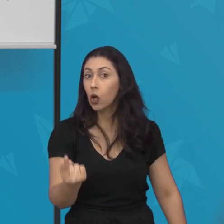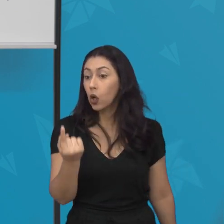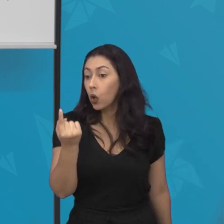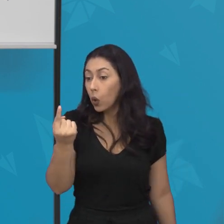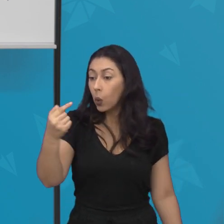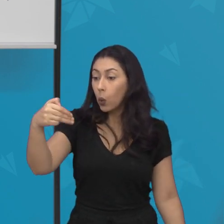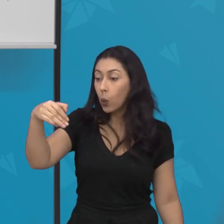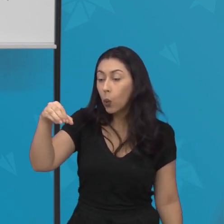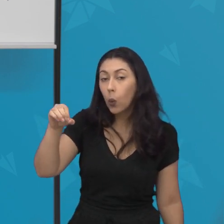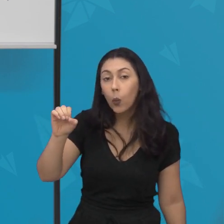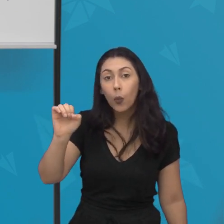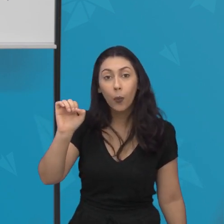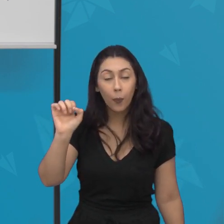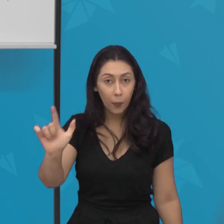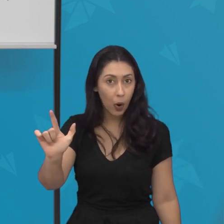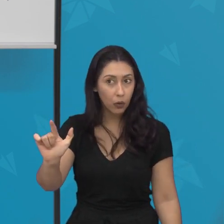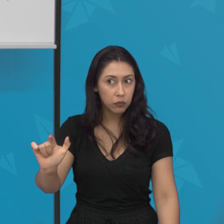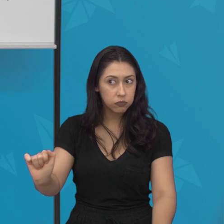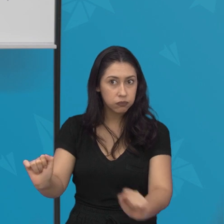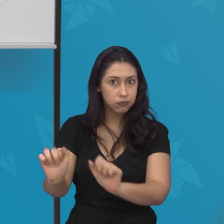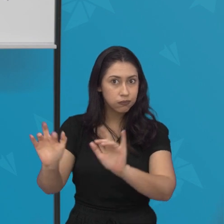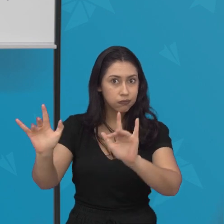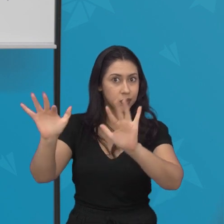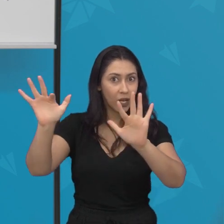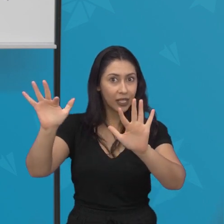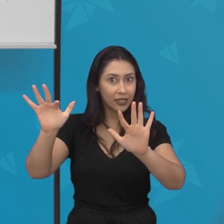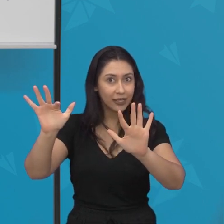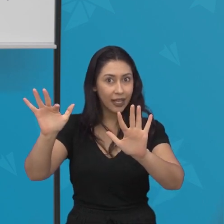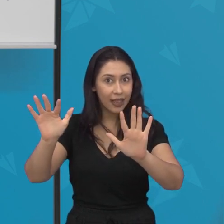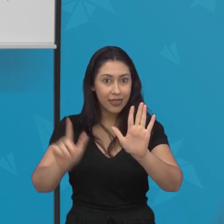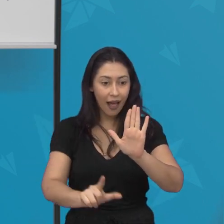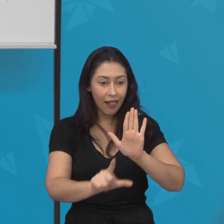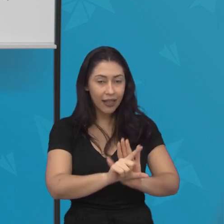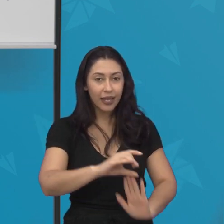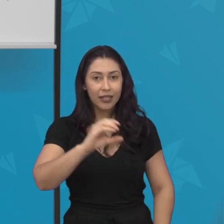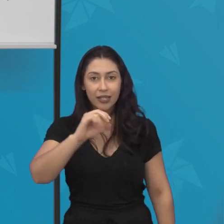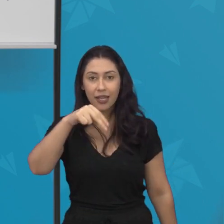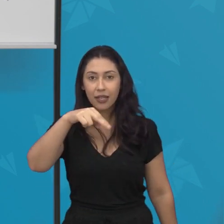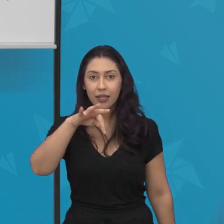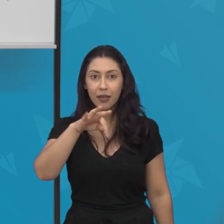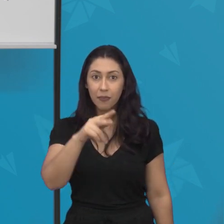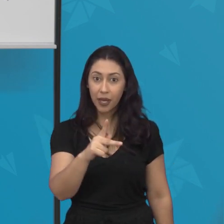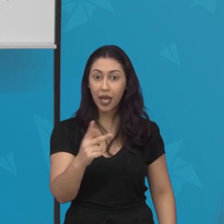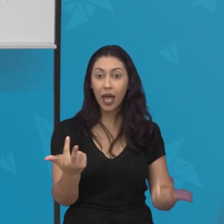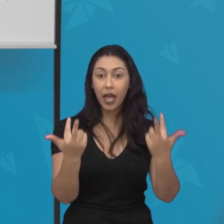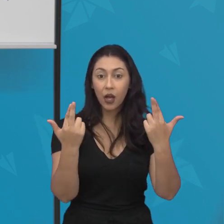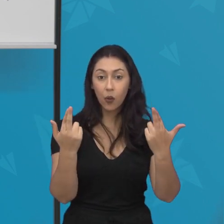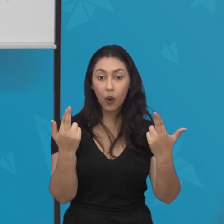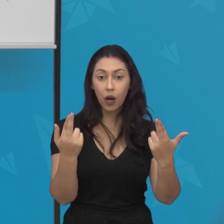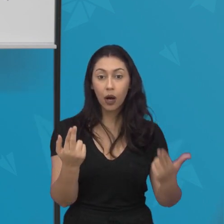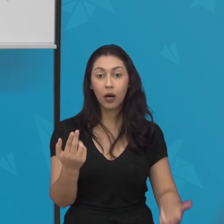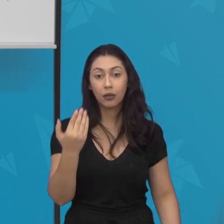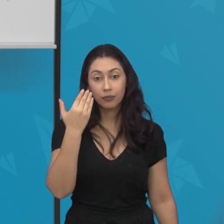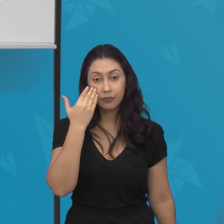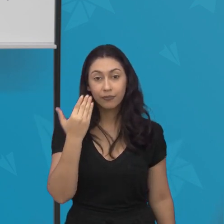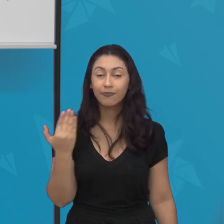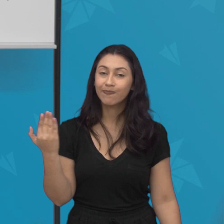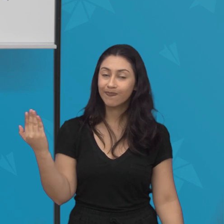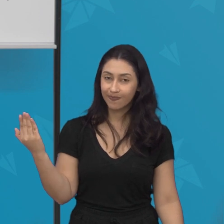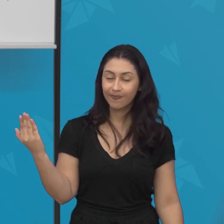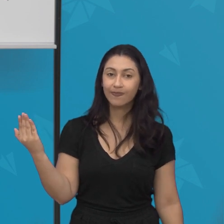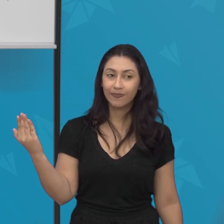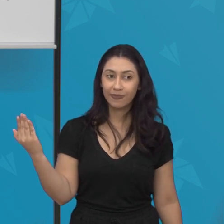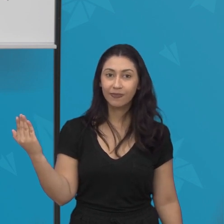gás nas condições normais de temperatura e pressão, né, CNTP, é igual a 22,4 litros. Então a gente vai trabalhar aqui